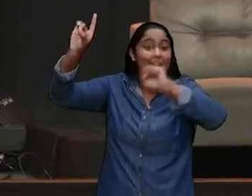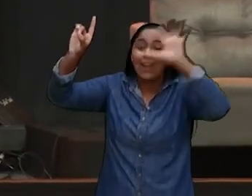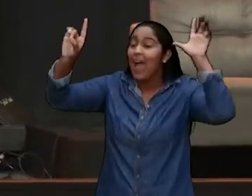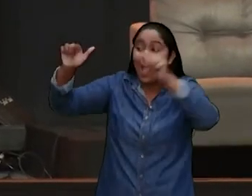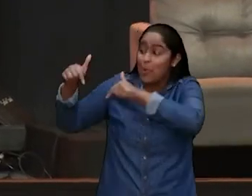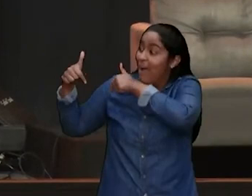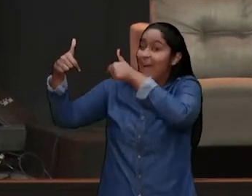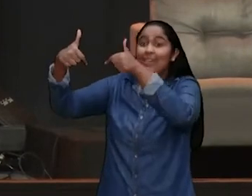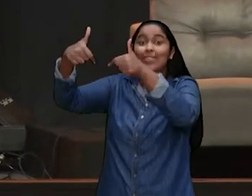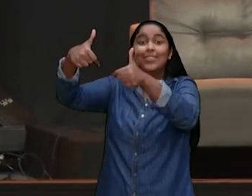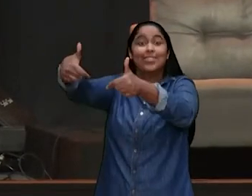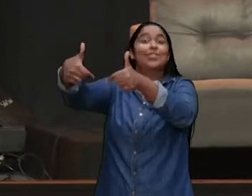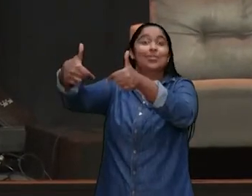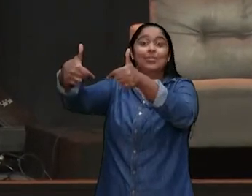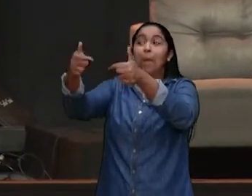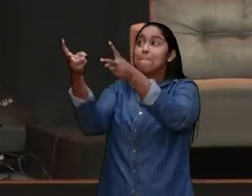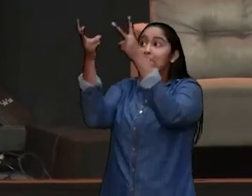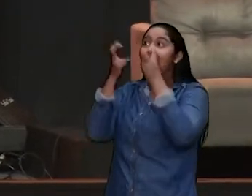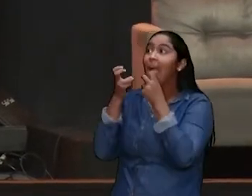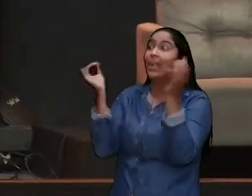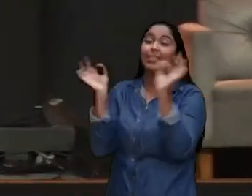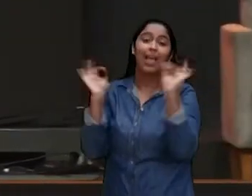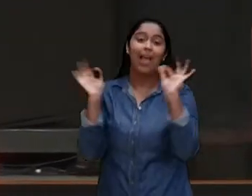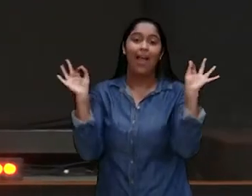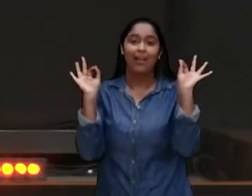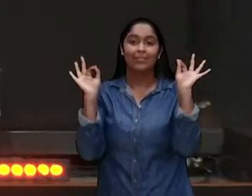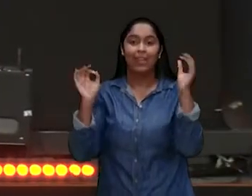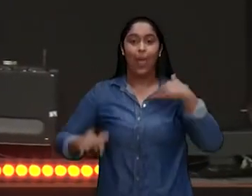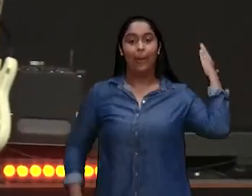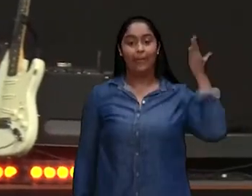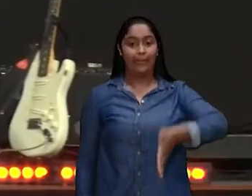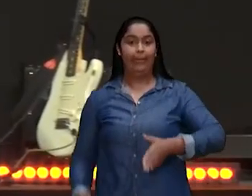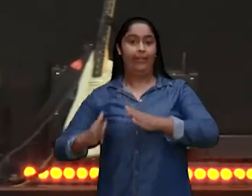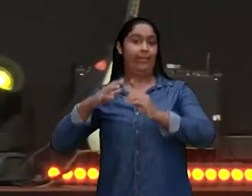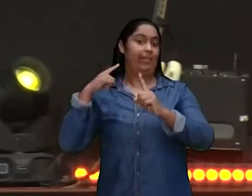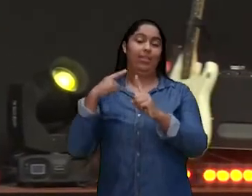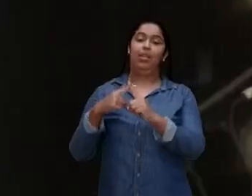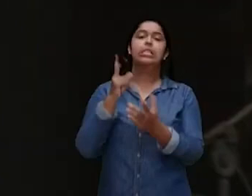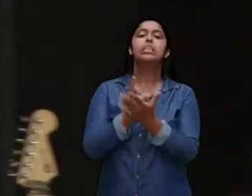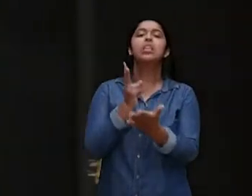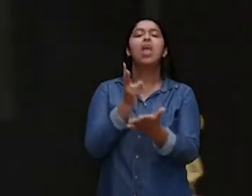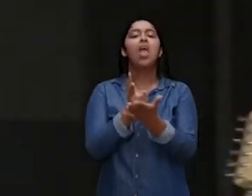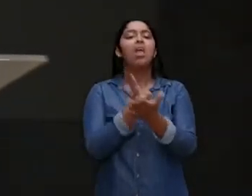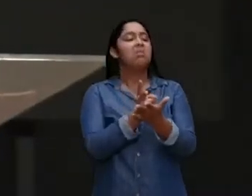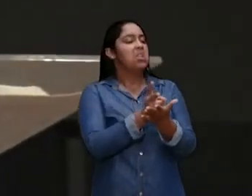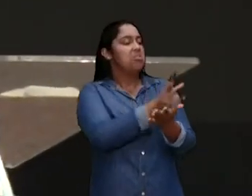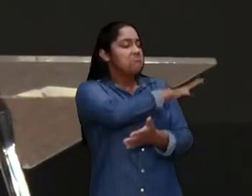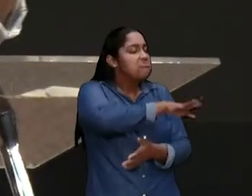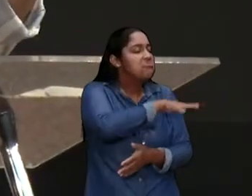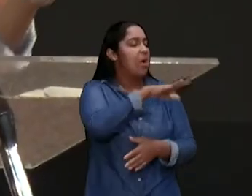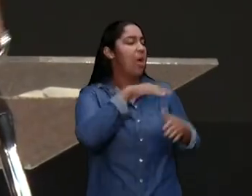orelha e na igreja tô preocupado em conversa fiada que não percebe